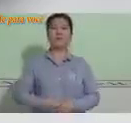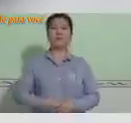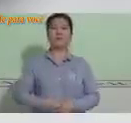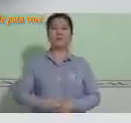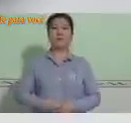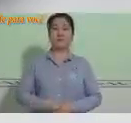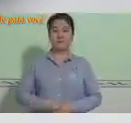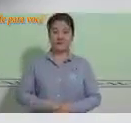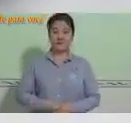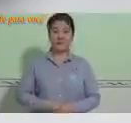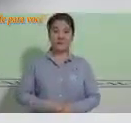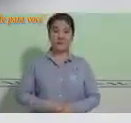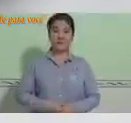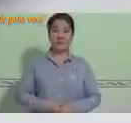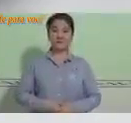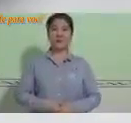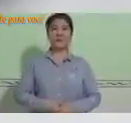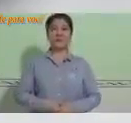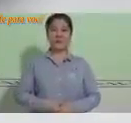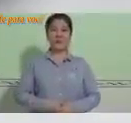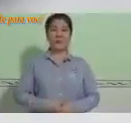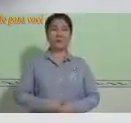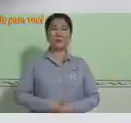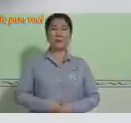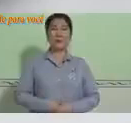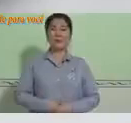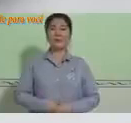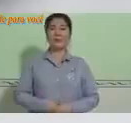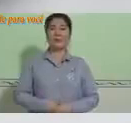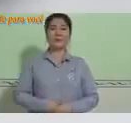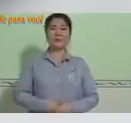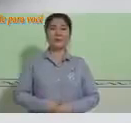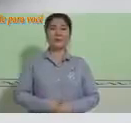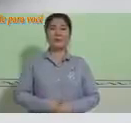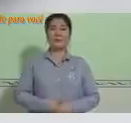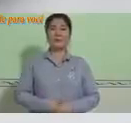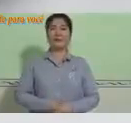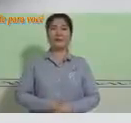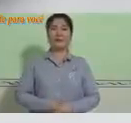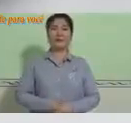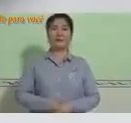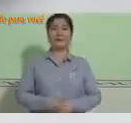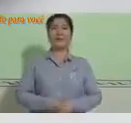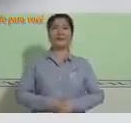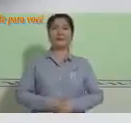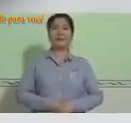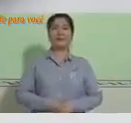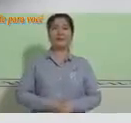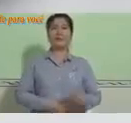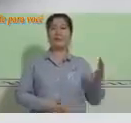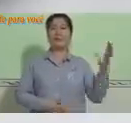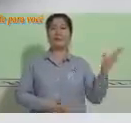estr período é de e ufrn sln a tr o tesser sydney atilde o deu